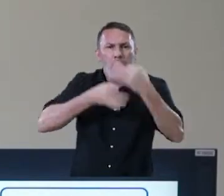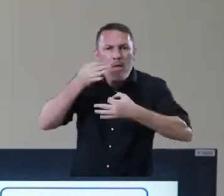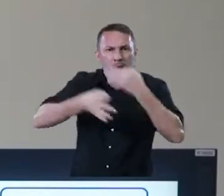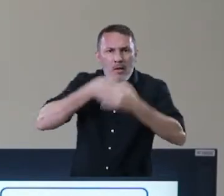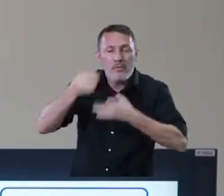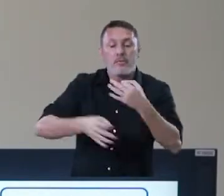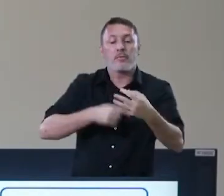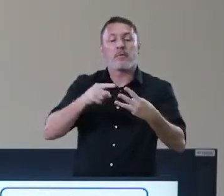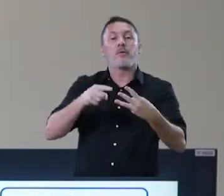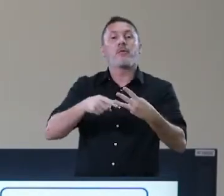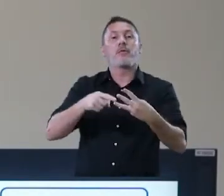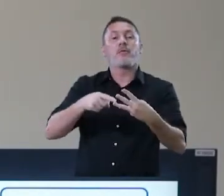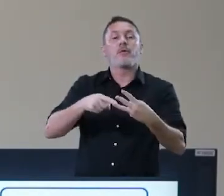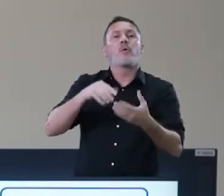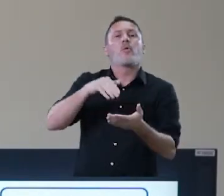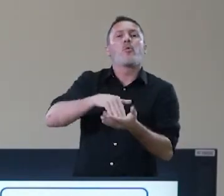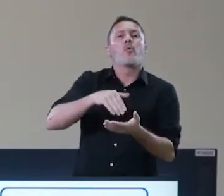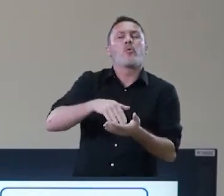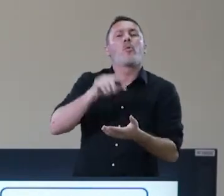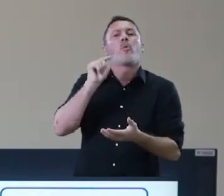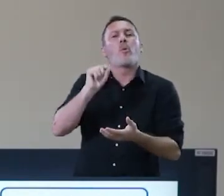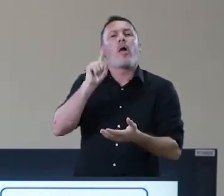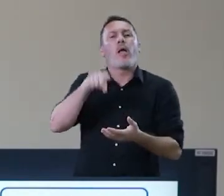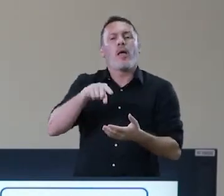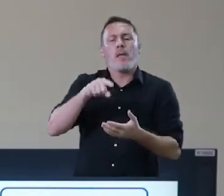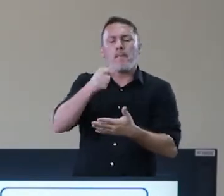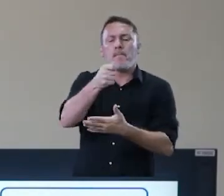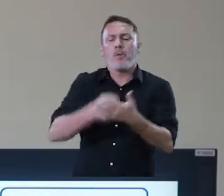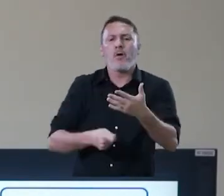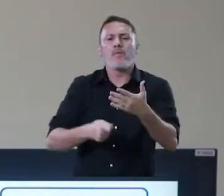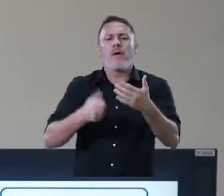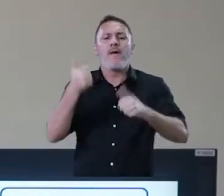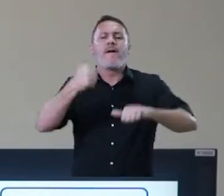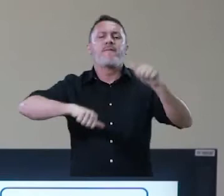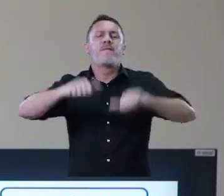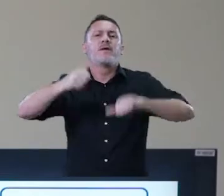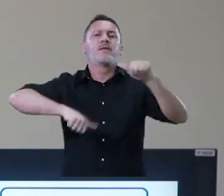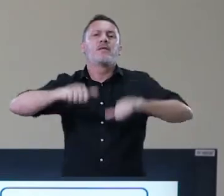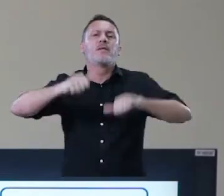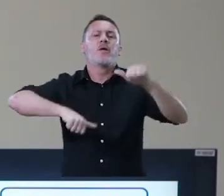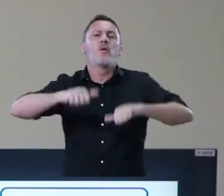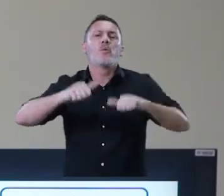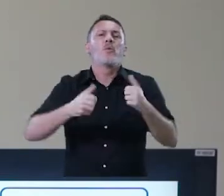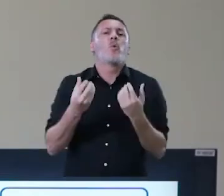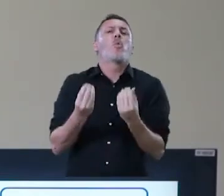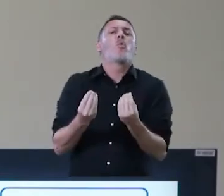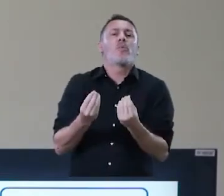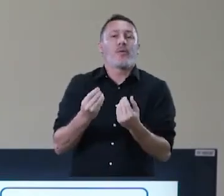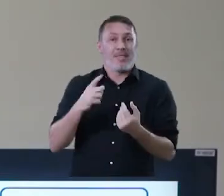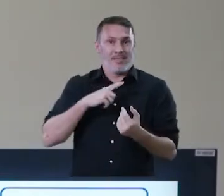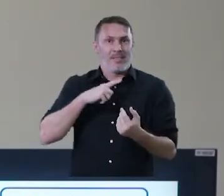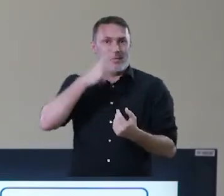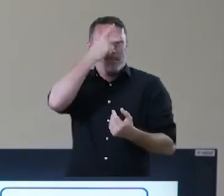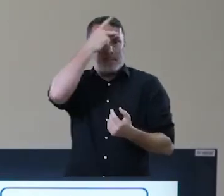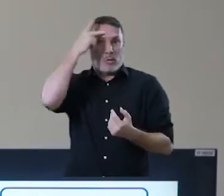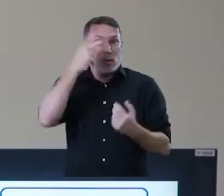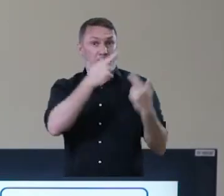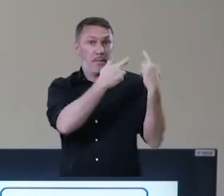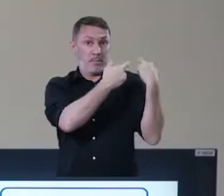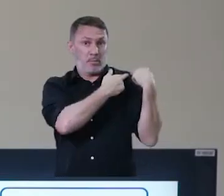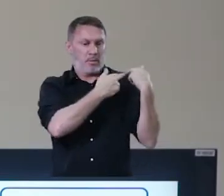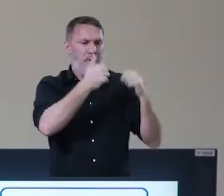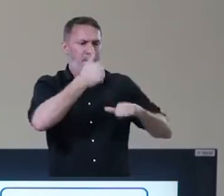por último, vamos falar basicamente como que a sua prova é avaliada. O que o corretor, né, que o INEP ele